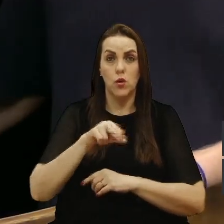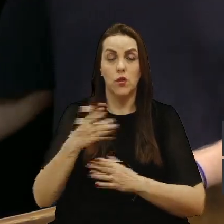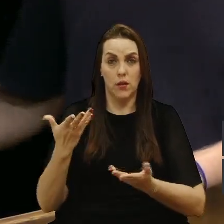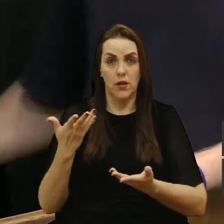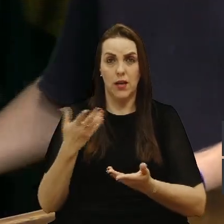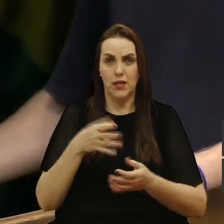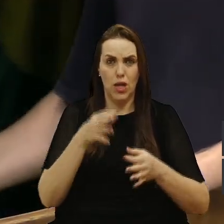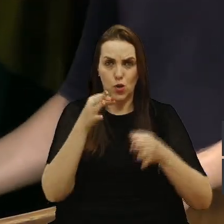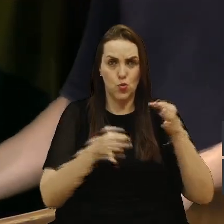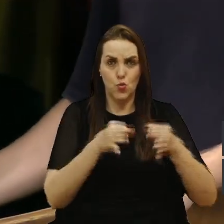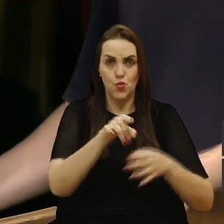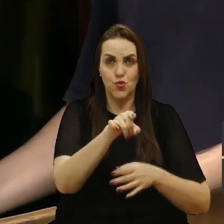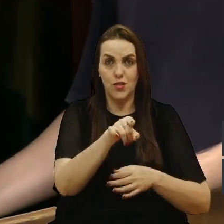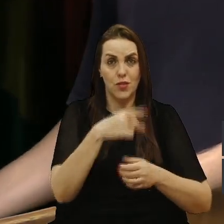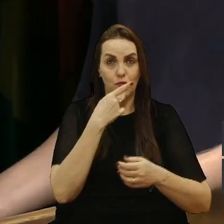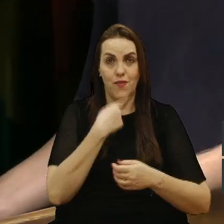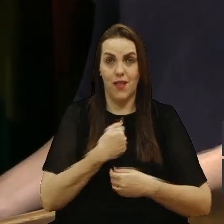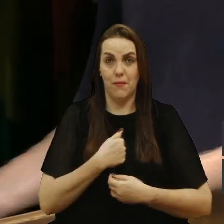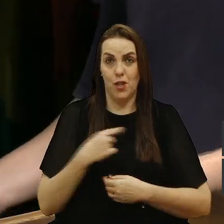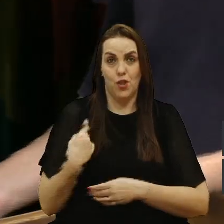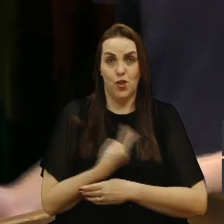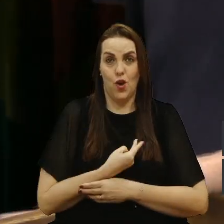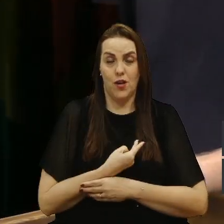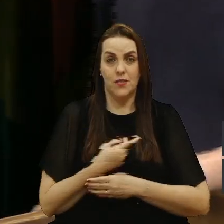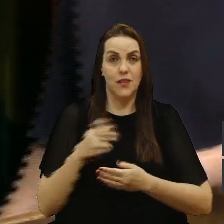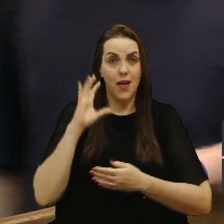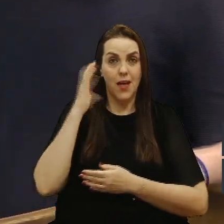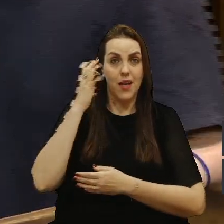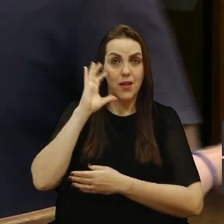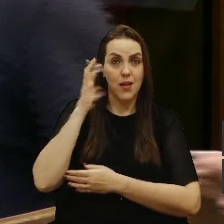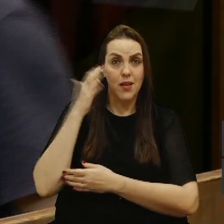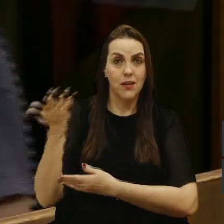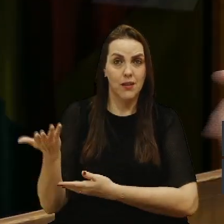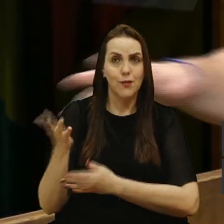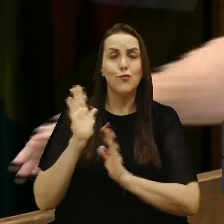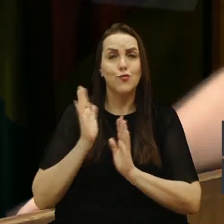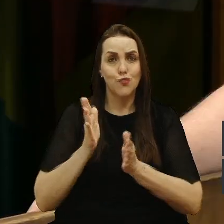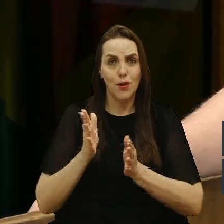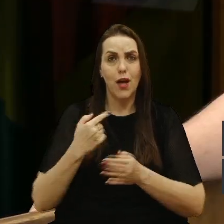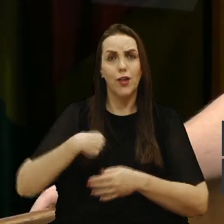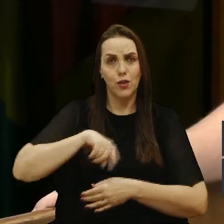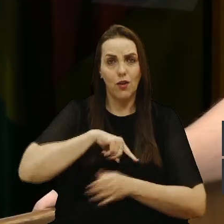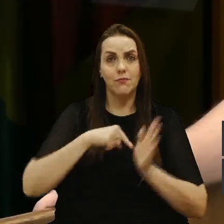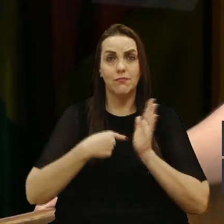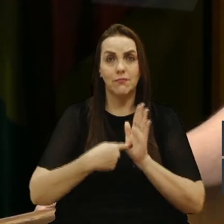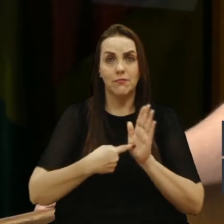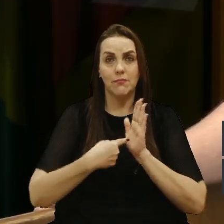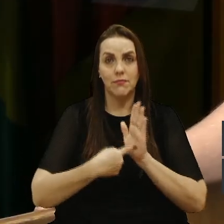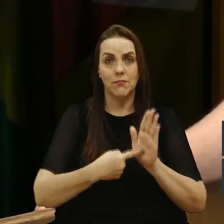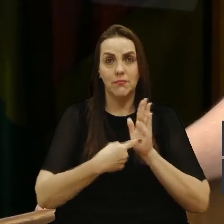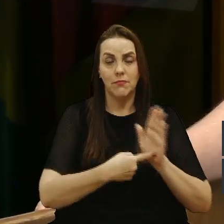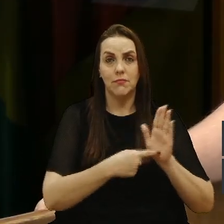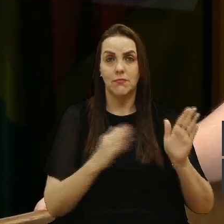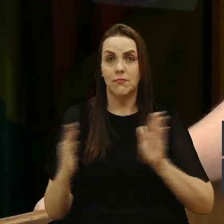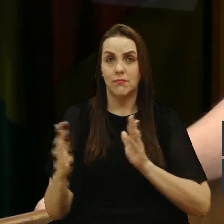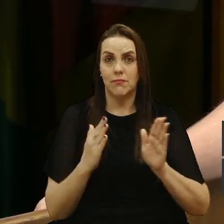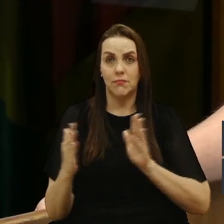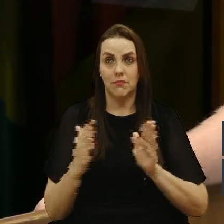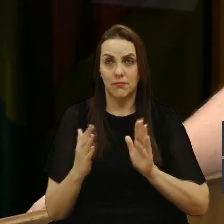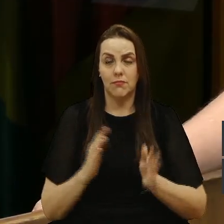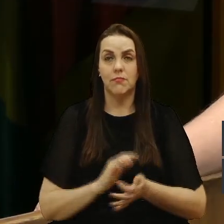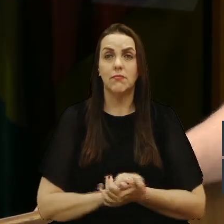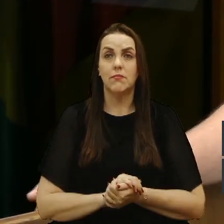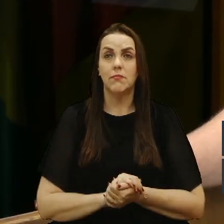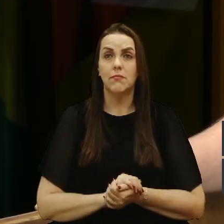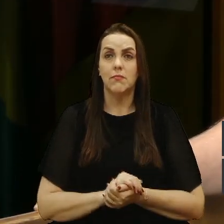parte do senhor falar que não apresentamos saídas. E eu gostaria de tratar das saídas que nós vimos apresentando no último período. Uma pequena parte, vereador. Em seguida, lhe